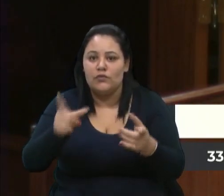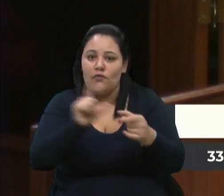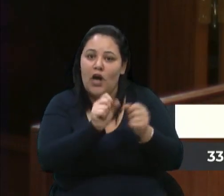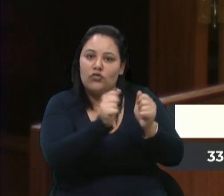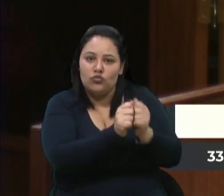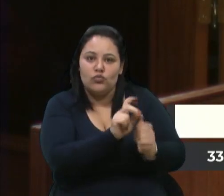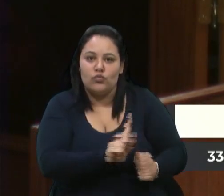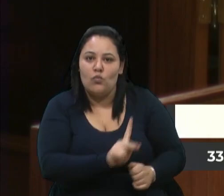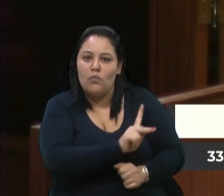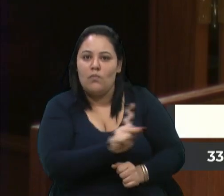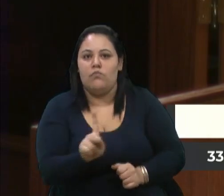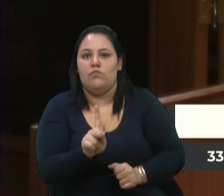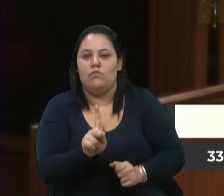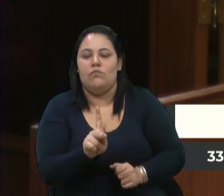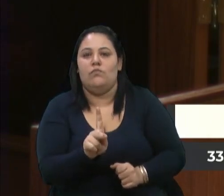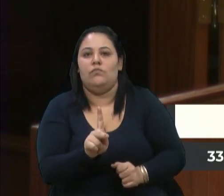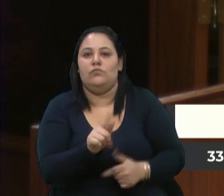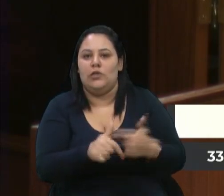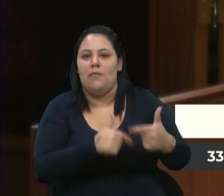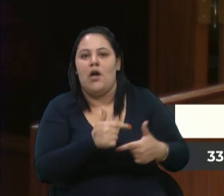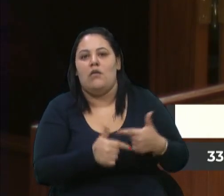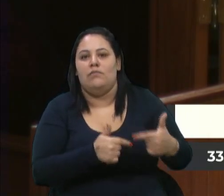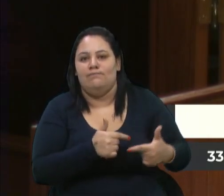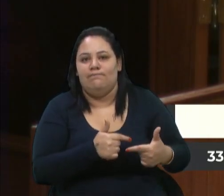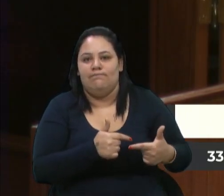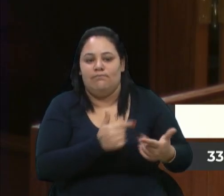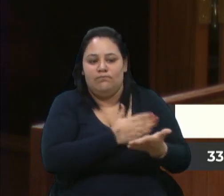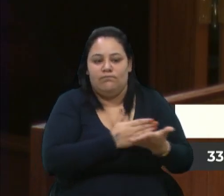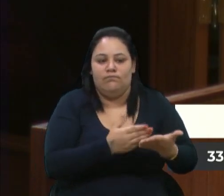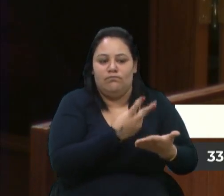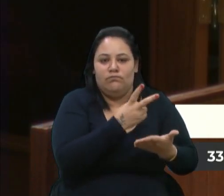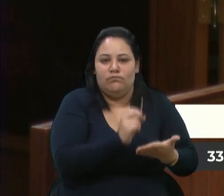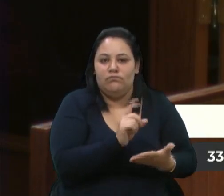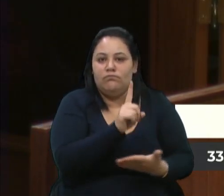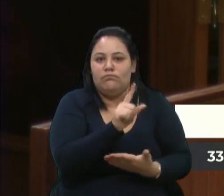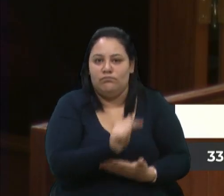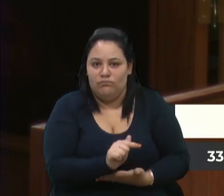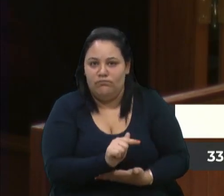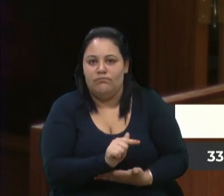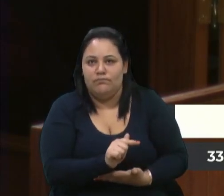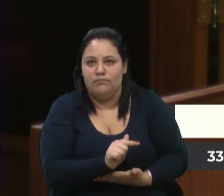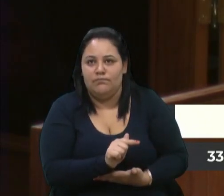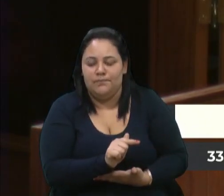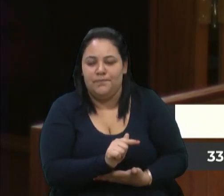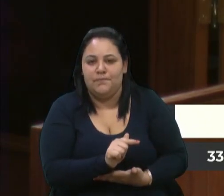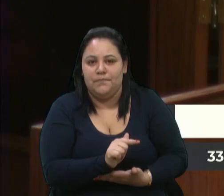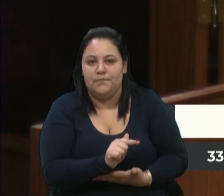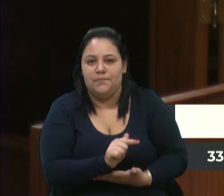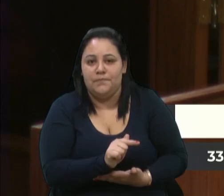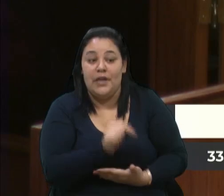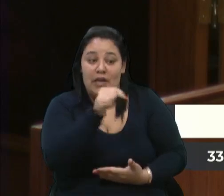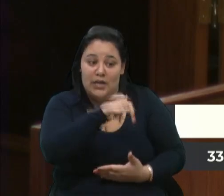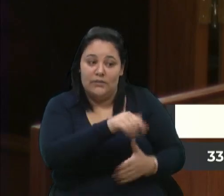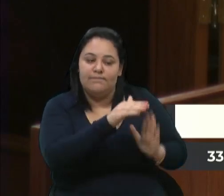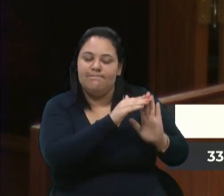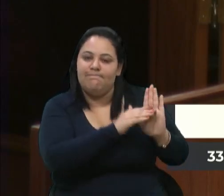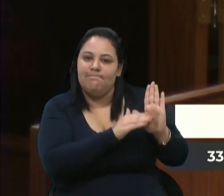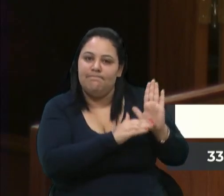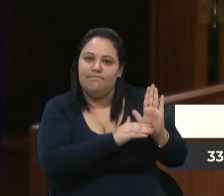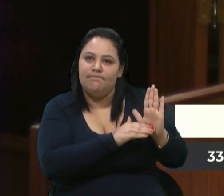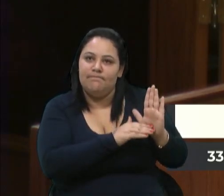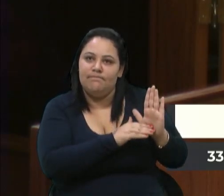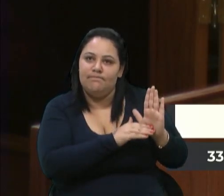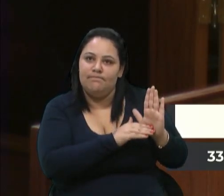pastores. E desde 2017, vereador Scalco, esse programa, ele